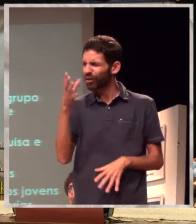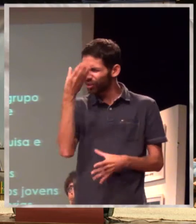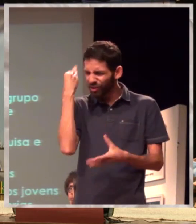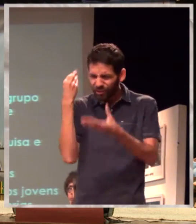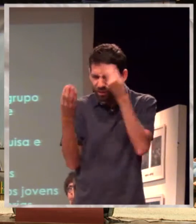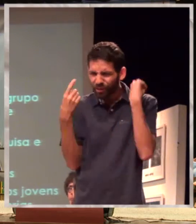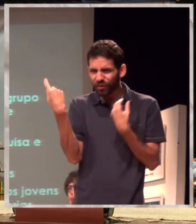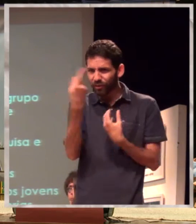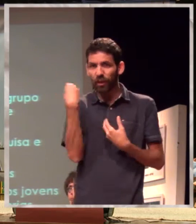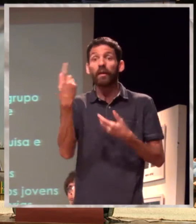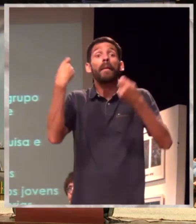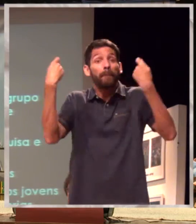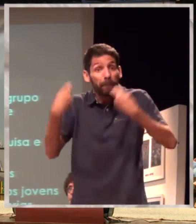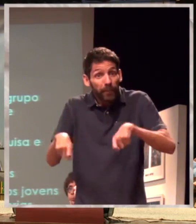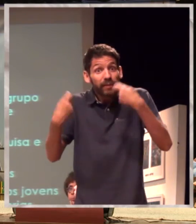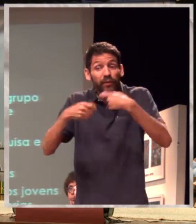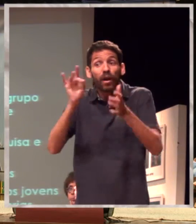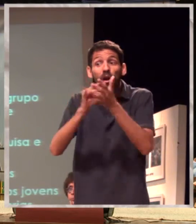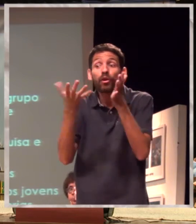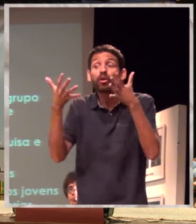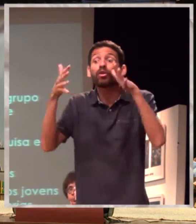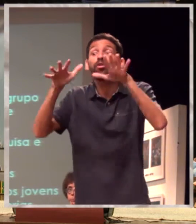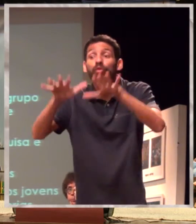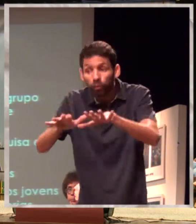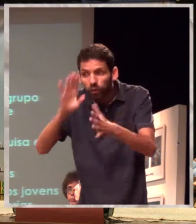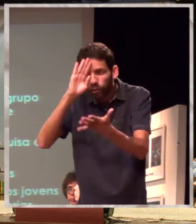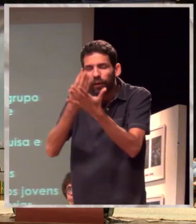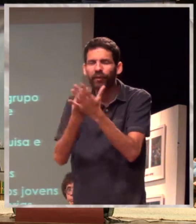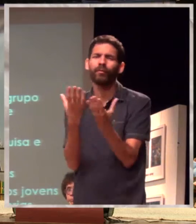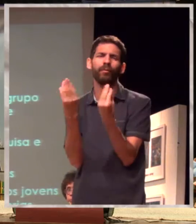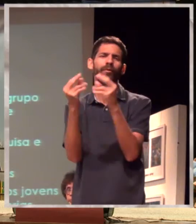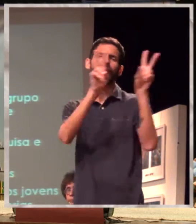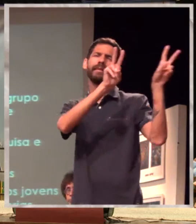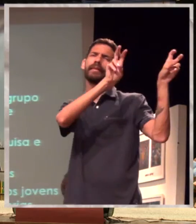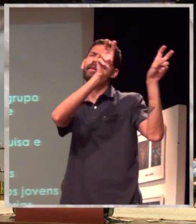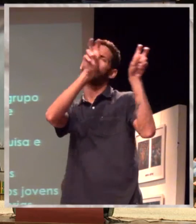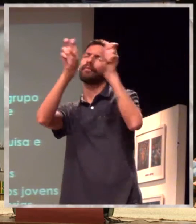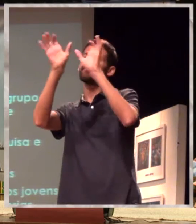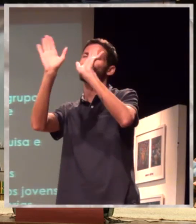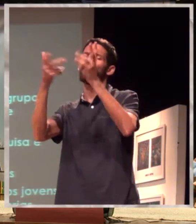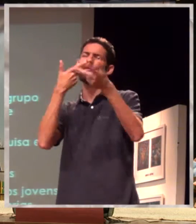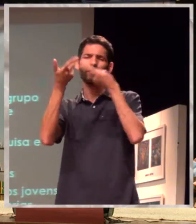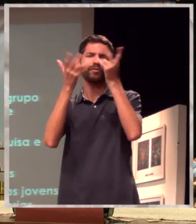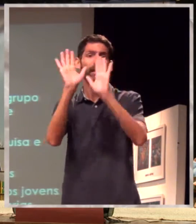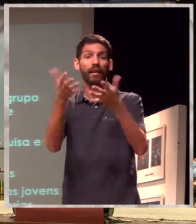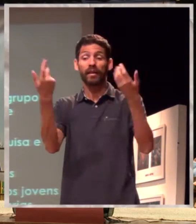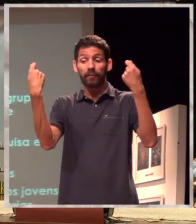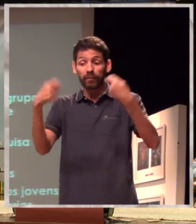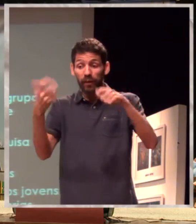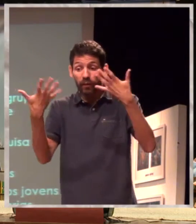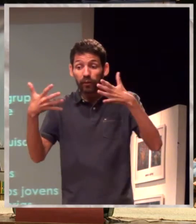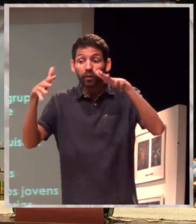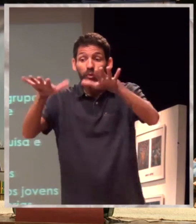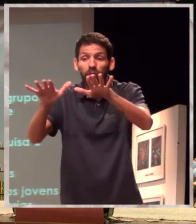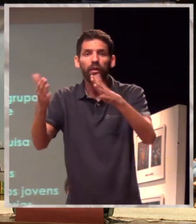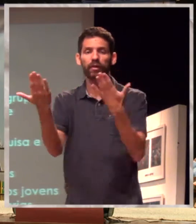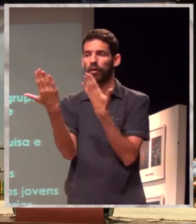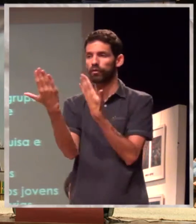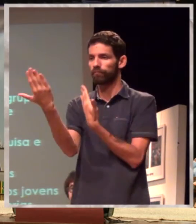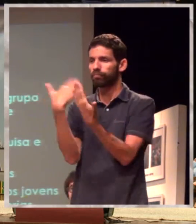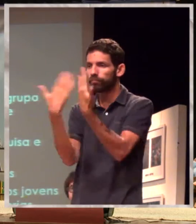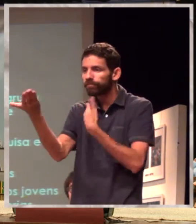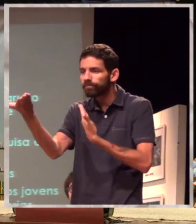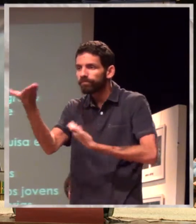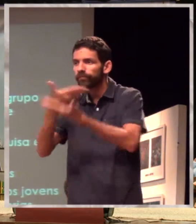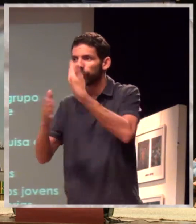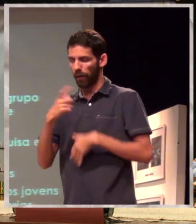esquece que inclusão tem que ser, e eu acho que vários argumentos foram mostrados aqui, que a inclusão tem que ser uma via de mão dupla, não